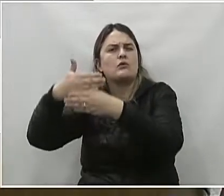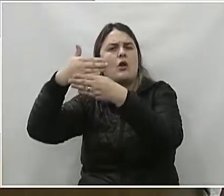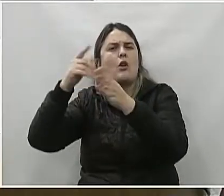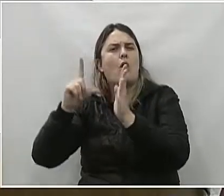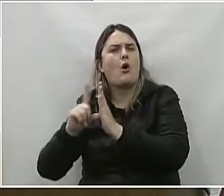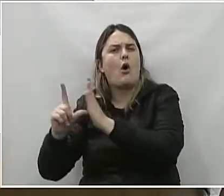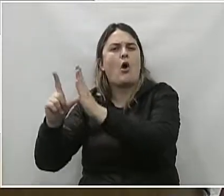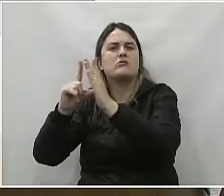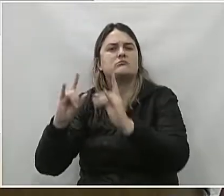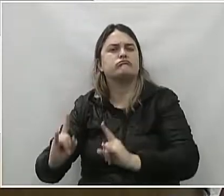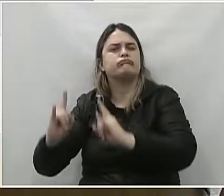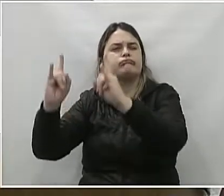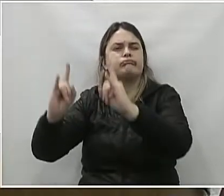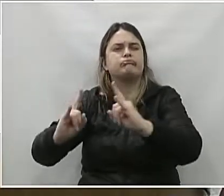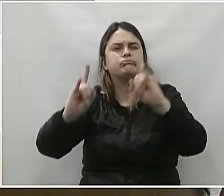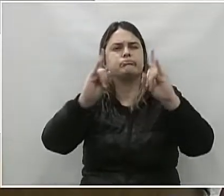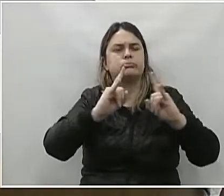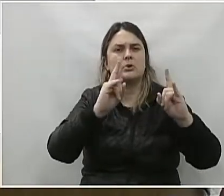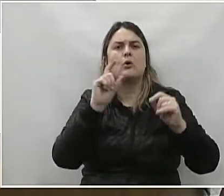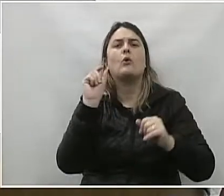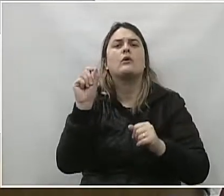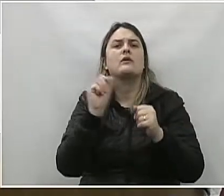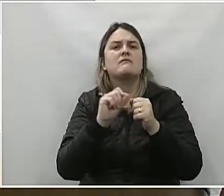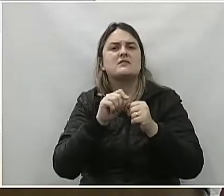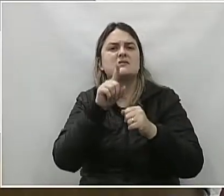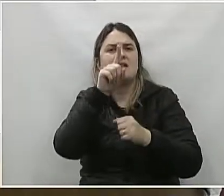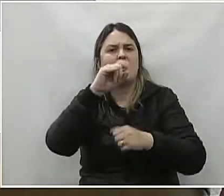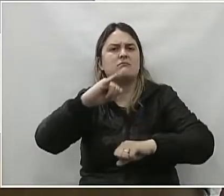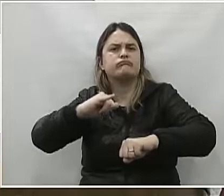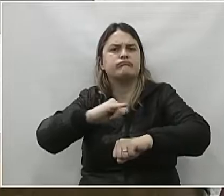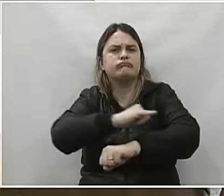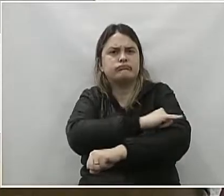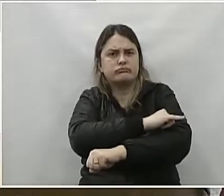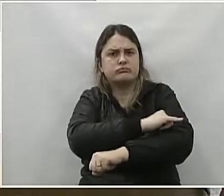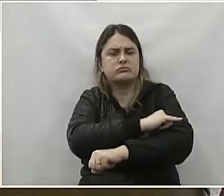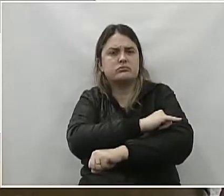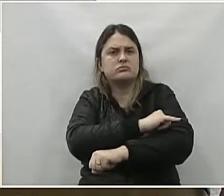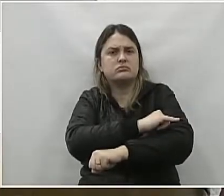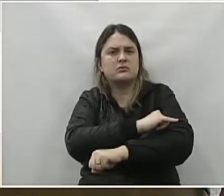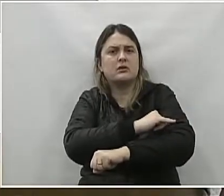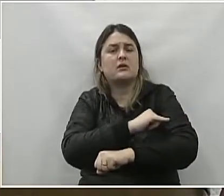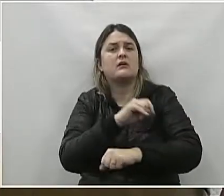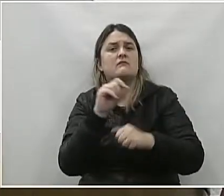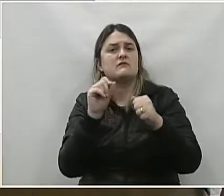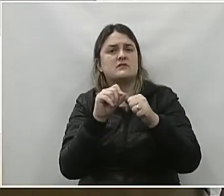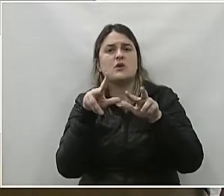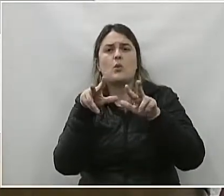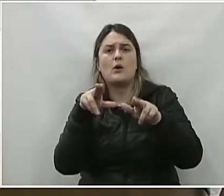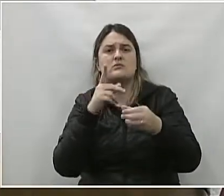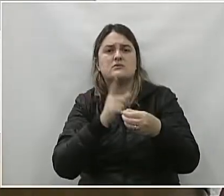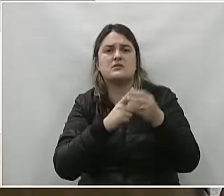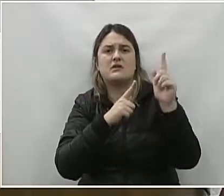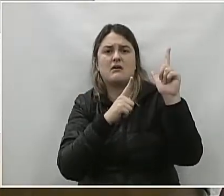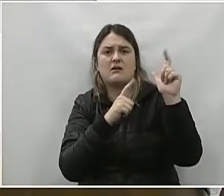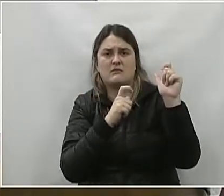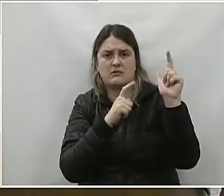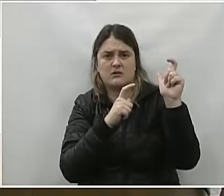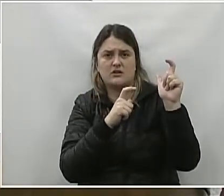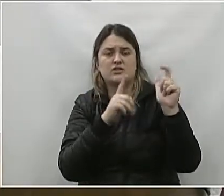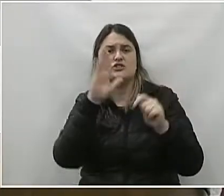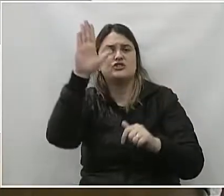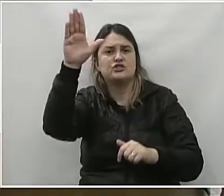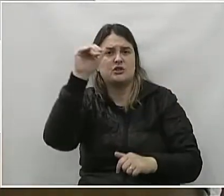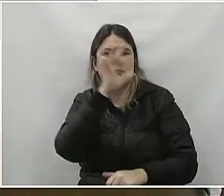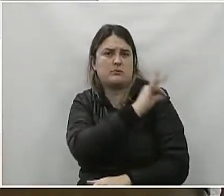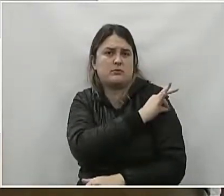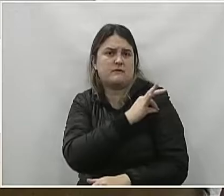e condomínio lá. O que tem que ser feito no aeroporto de São Cristóvão é o que foi feito em Caçador. Chamaram o